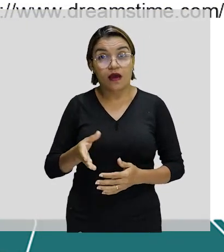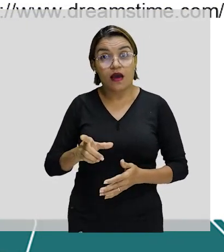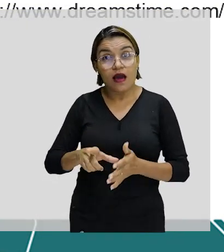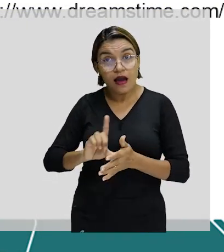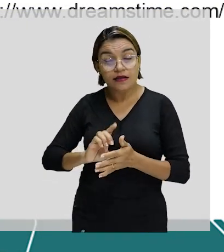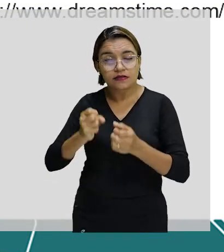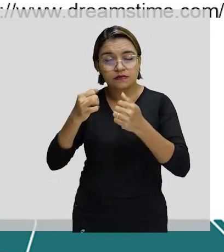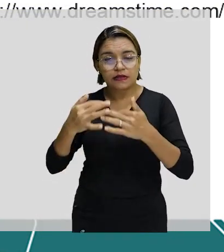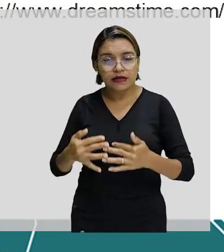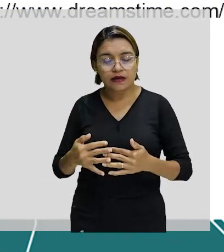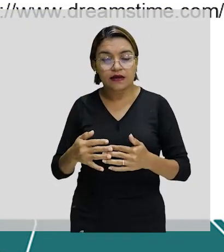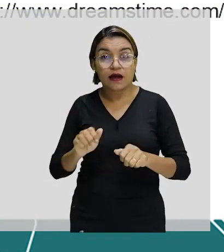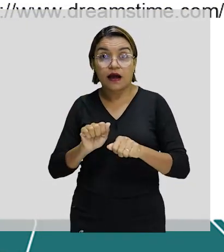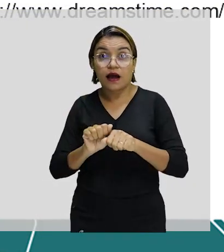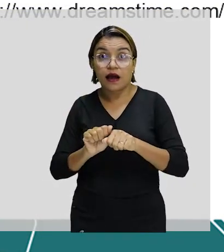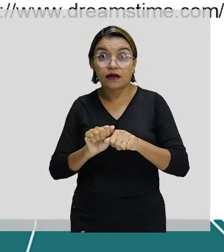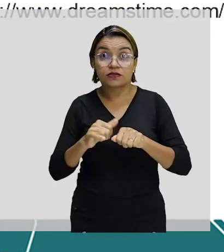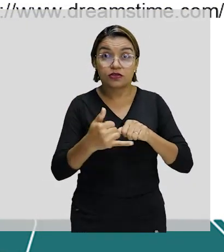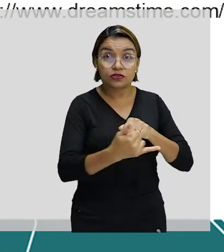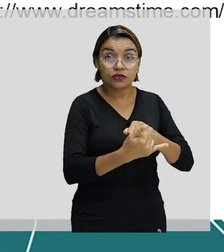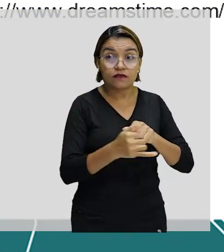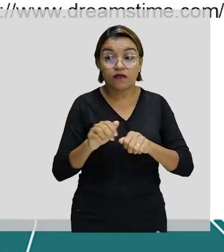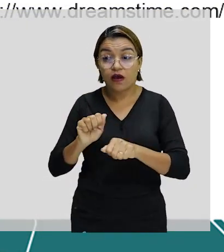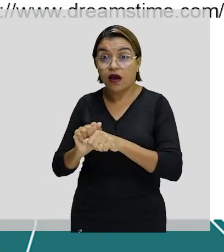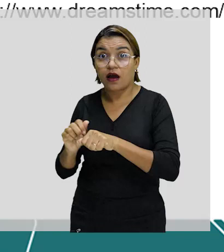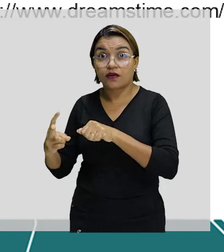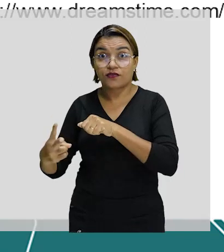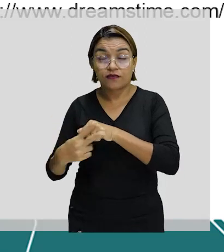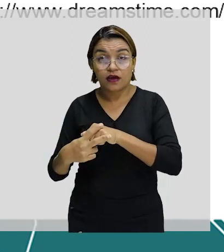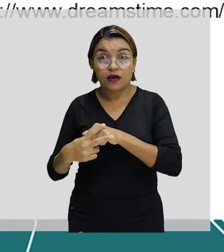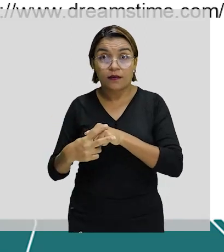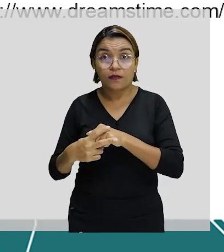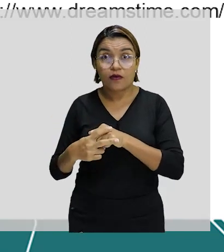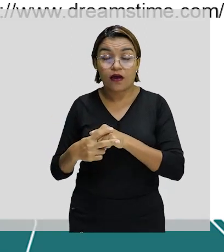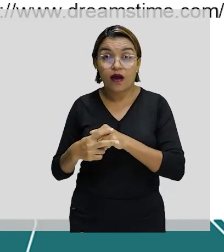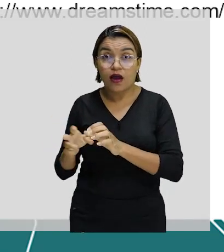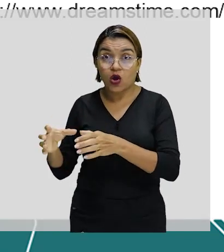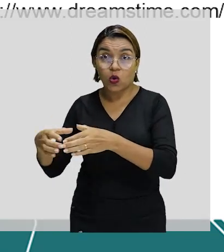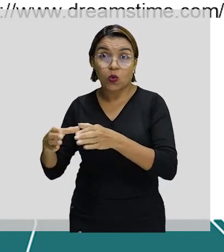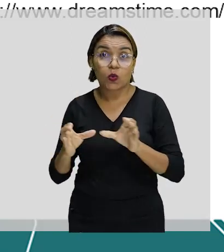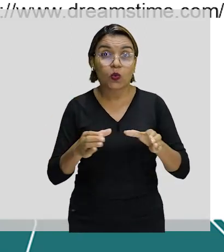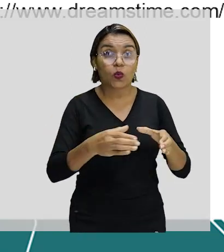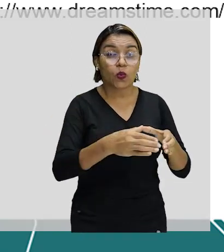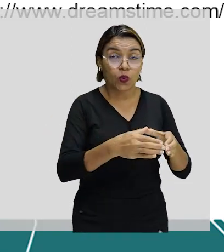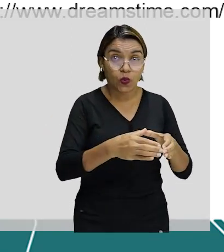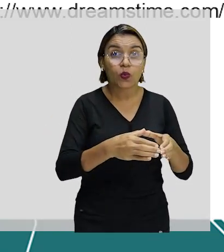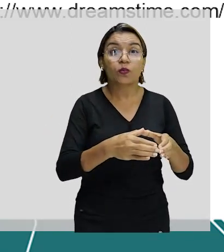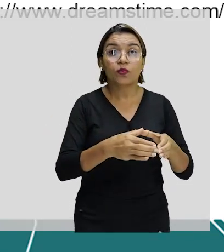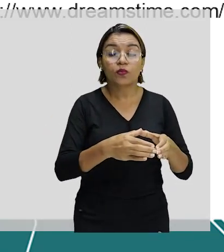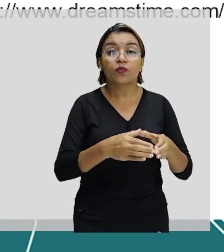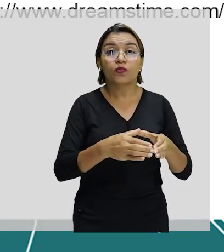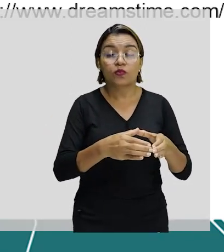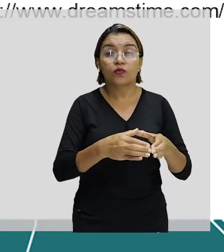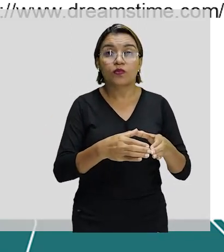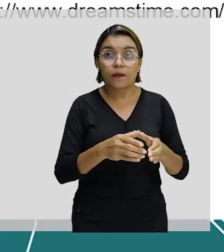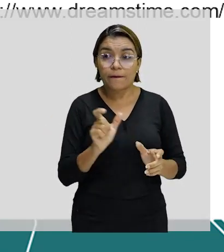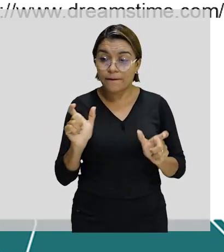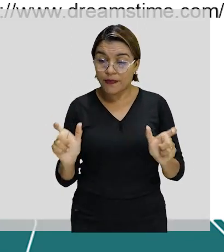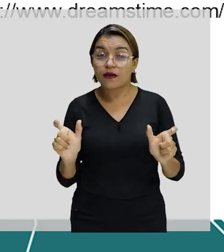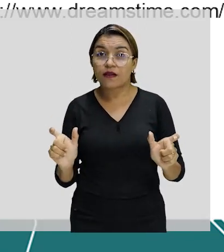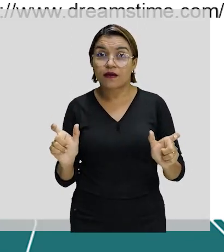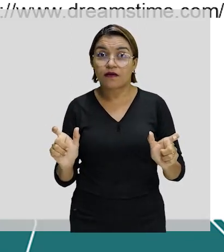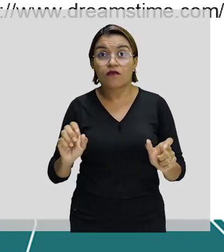os adjetivos e os advérbios são word classes or parts of speech. São classes de